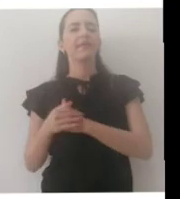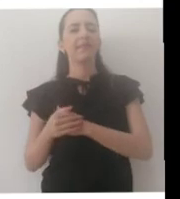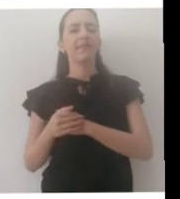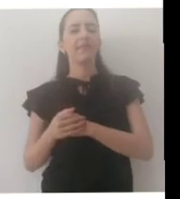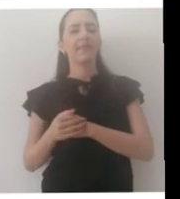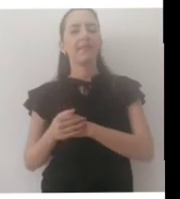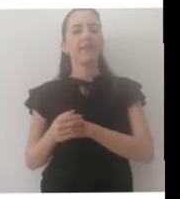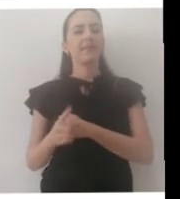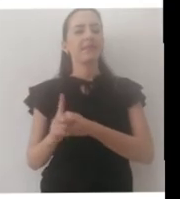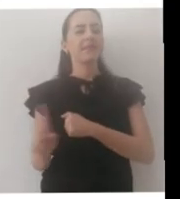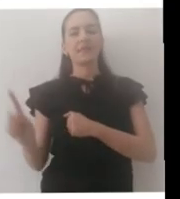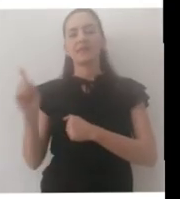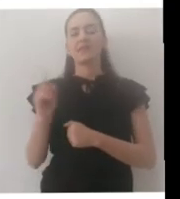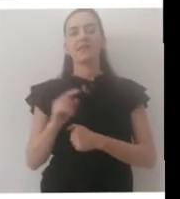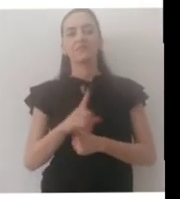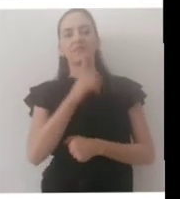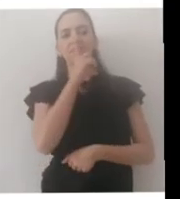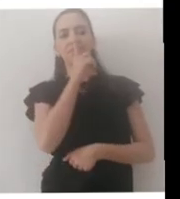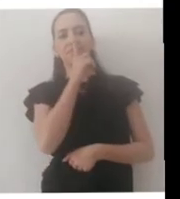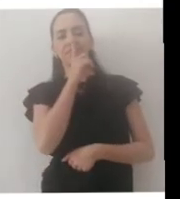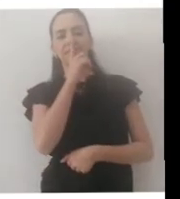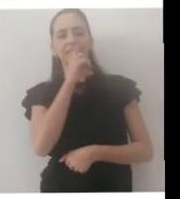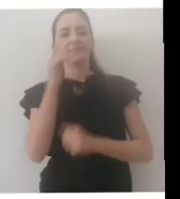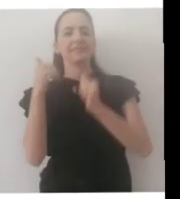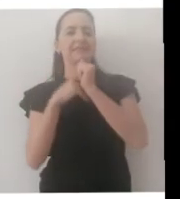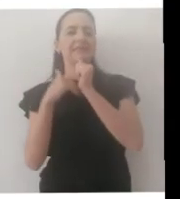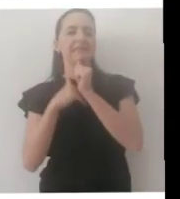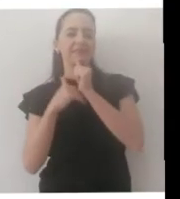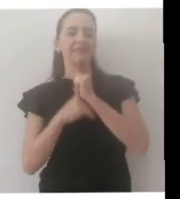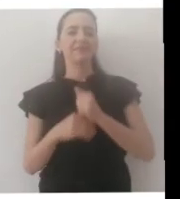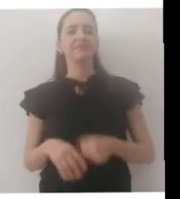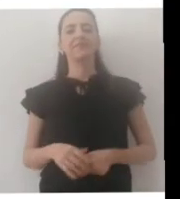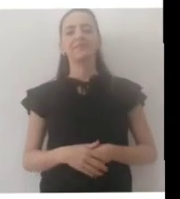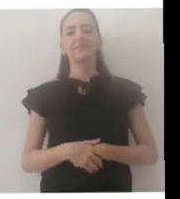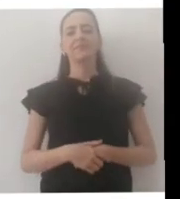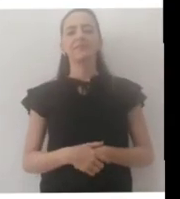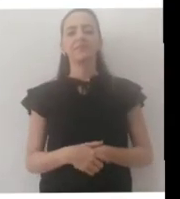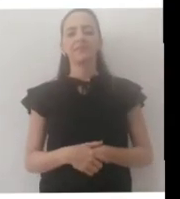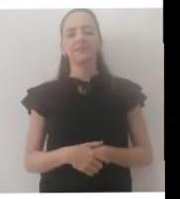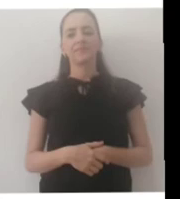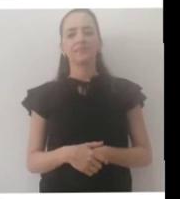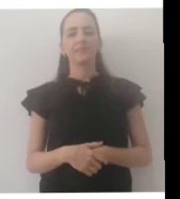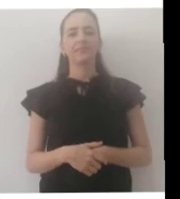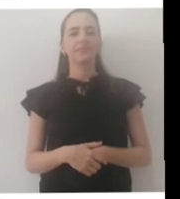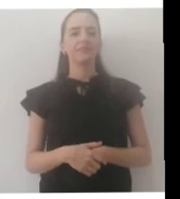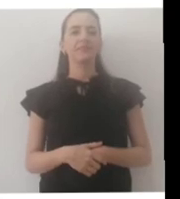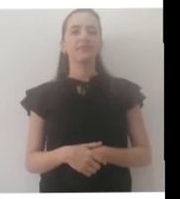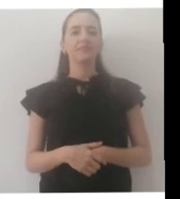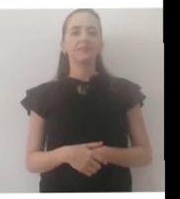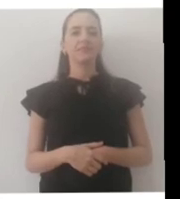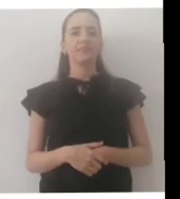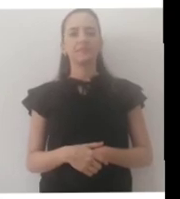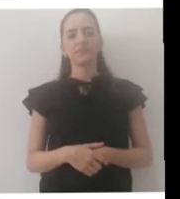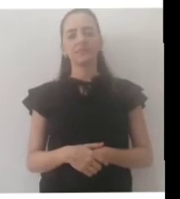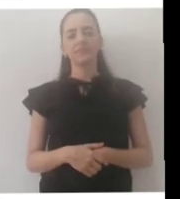a punição, só que desta vez tomará cuidado para não ser descoberta. Então, é o caso da